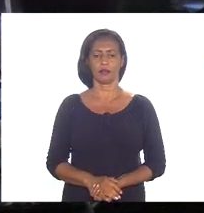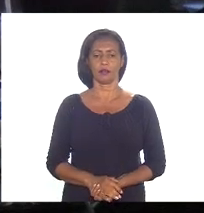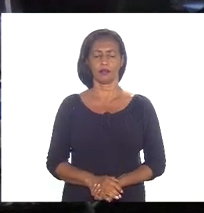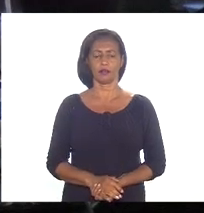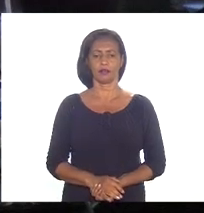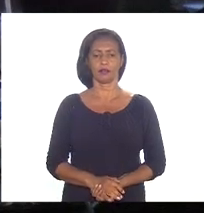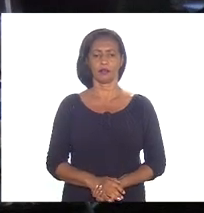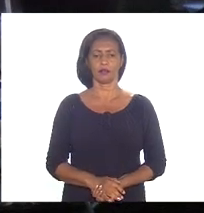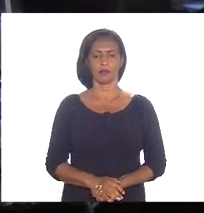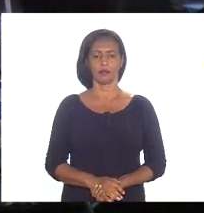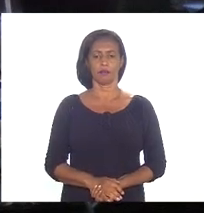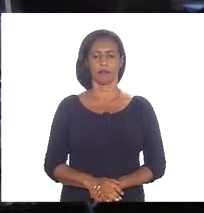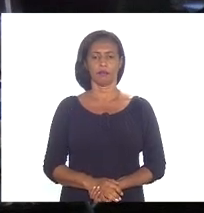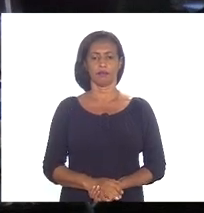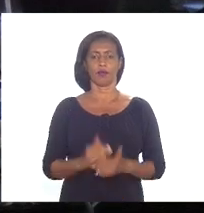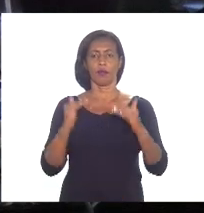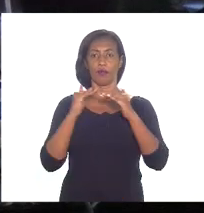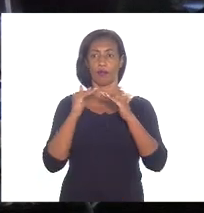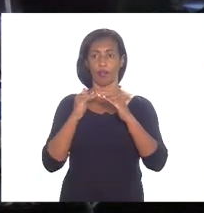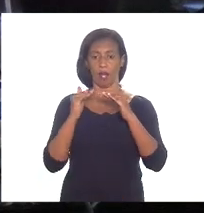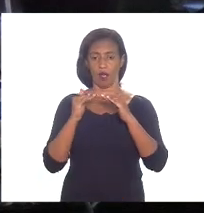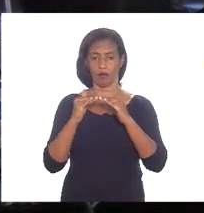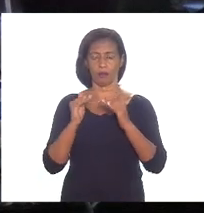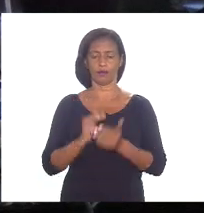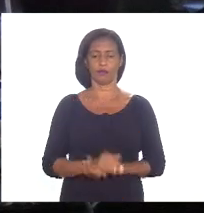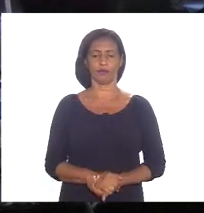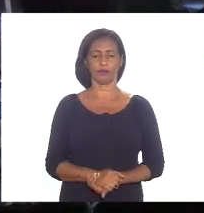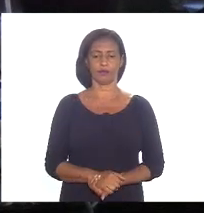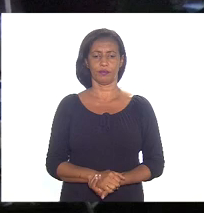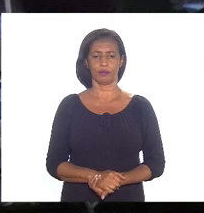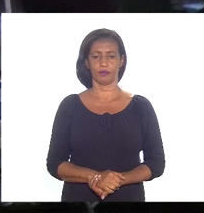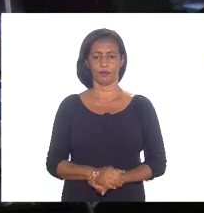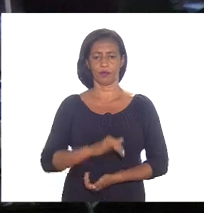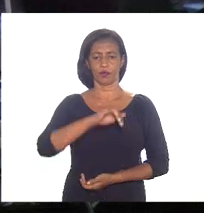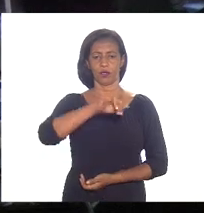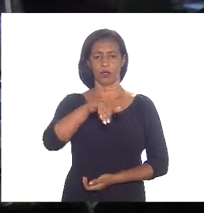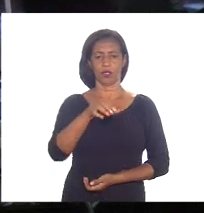Deputado Jair Bittencourt, favorável. Deputado